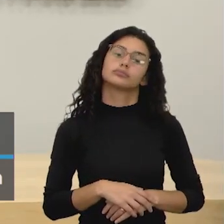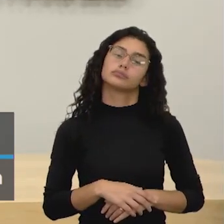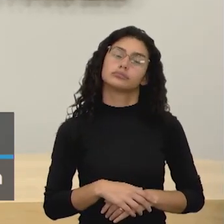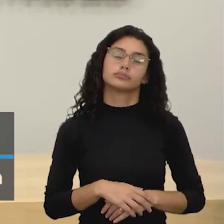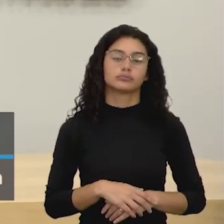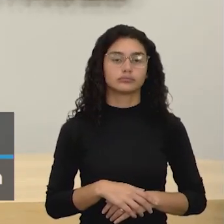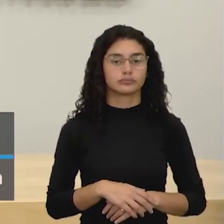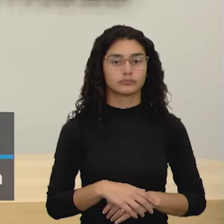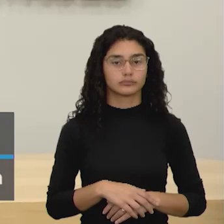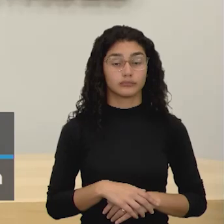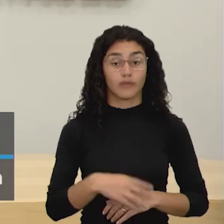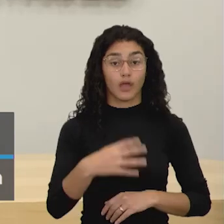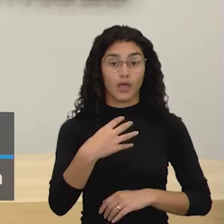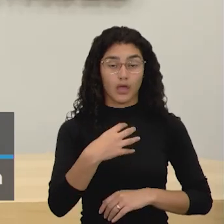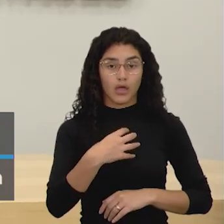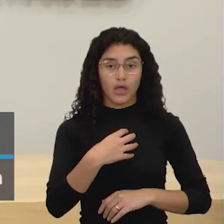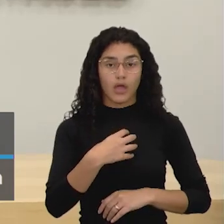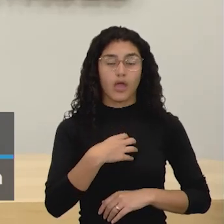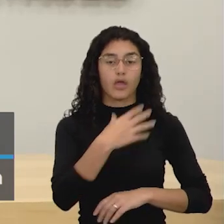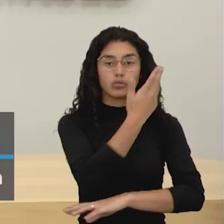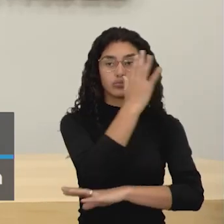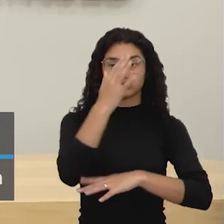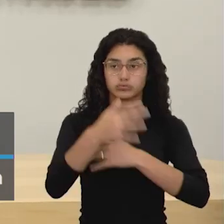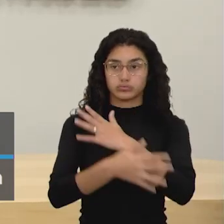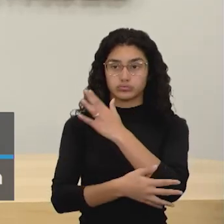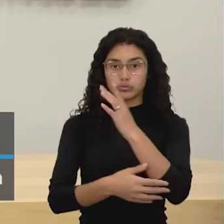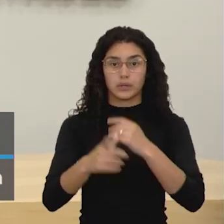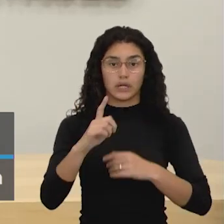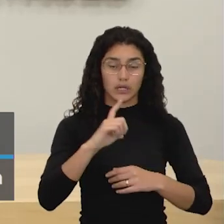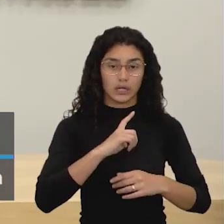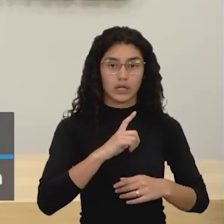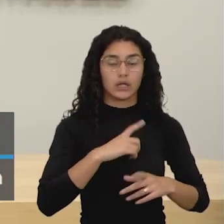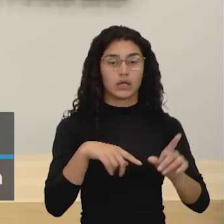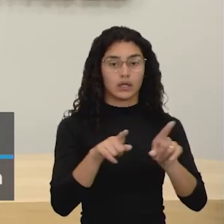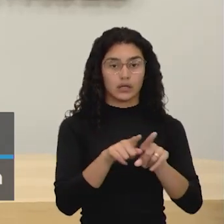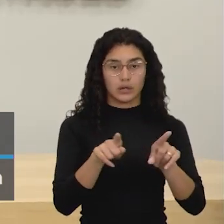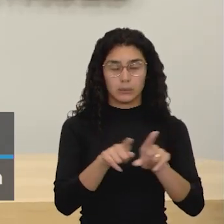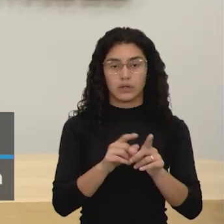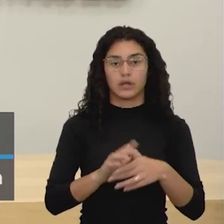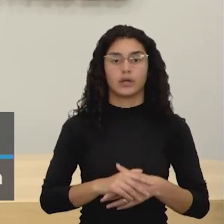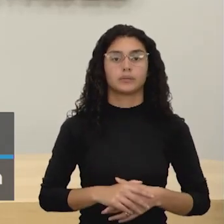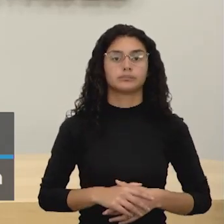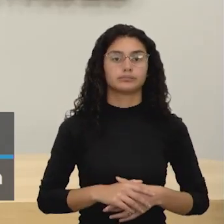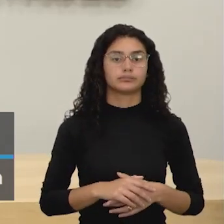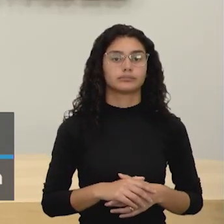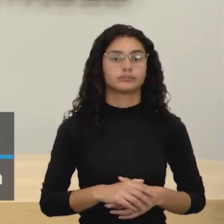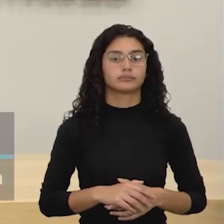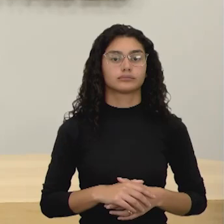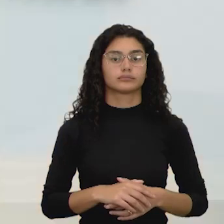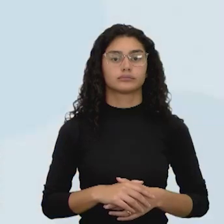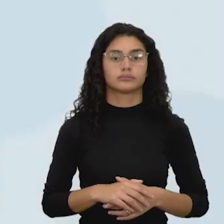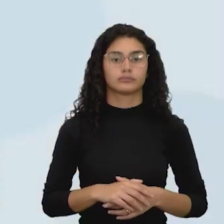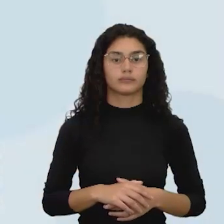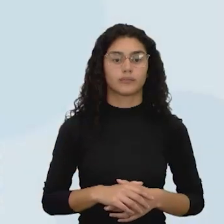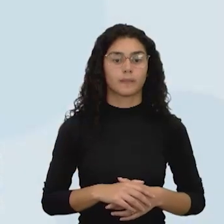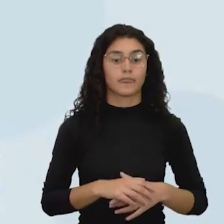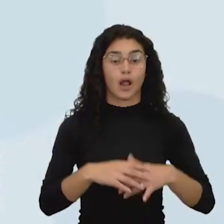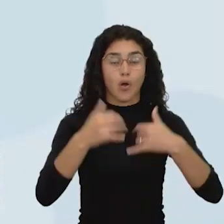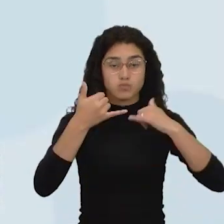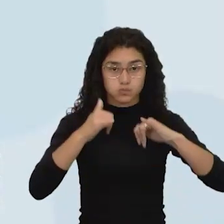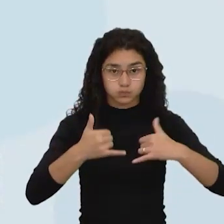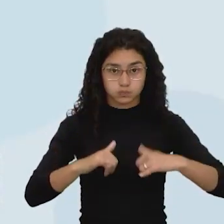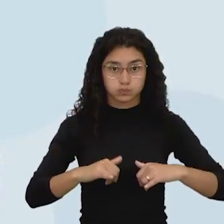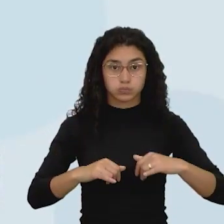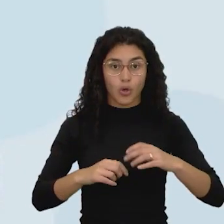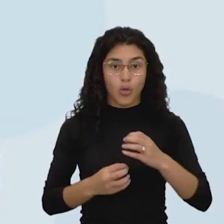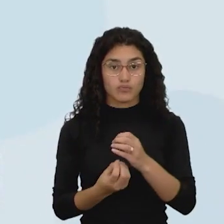diante, condições climáticas, né, da Terra primitiva ali, descarga elétrica,